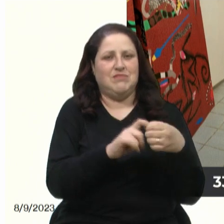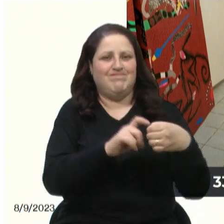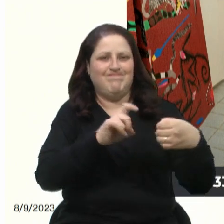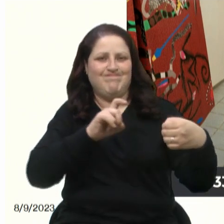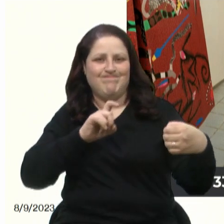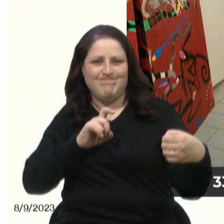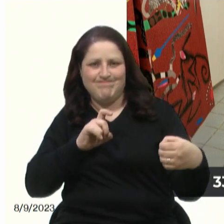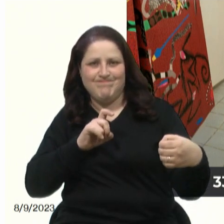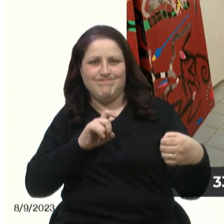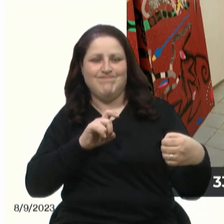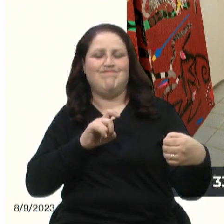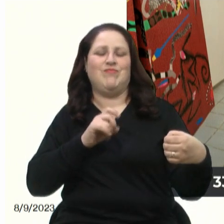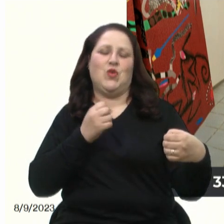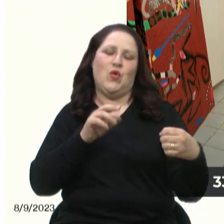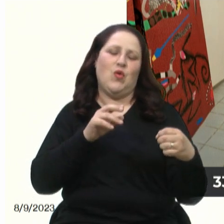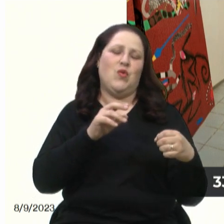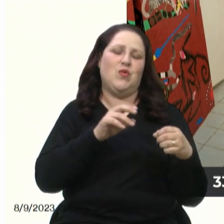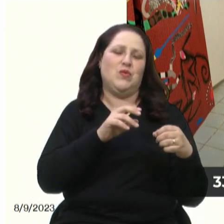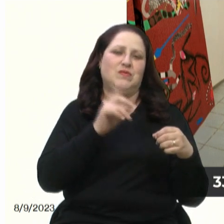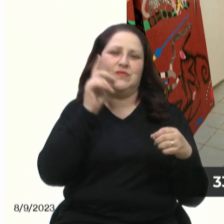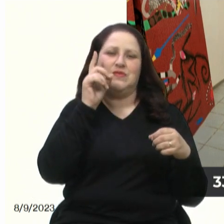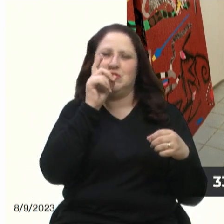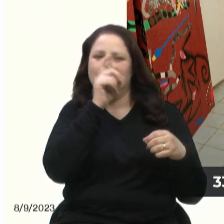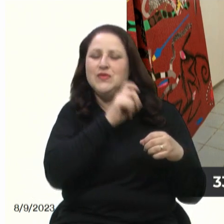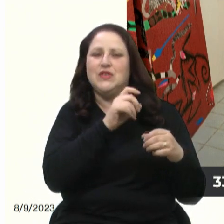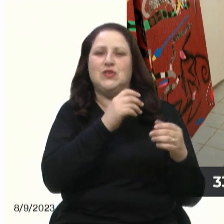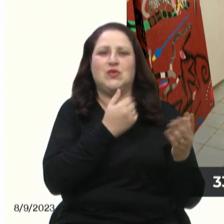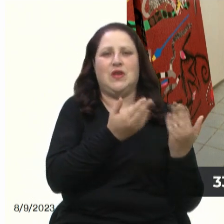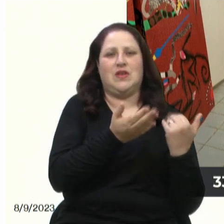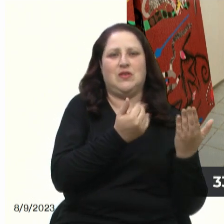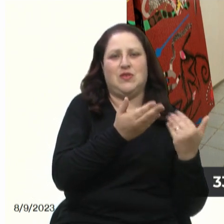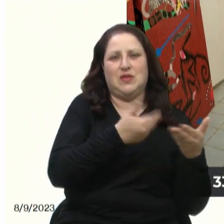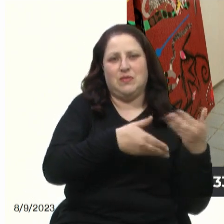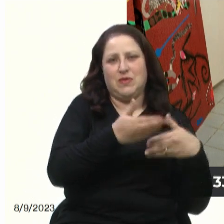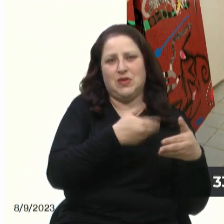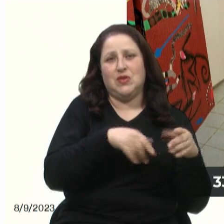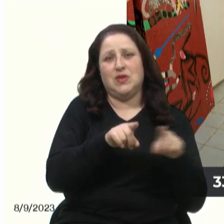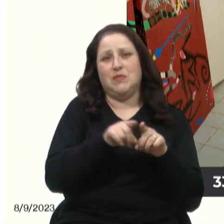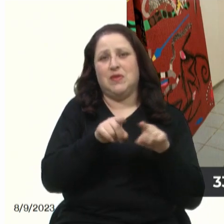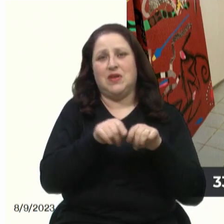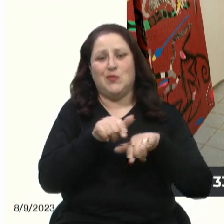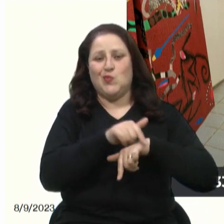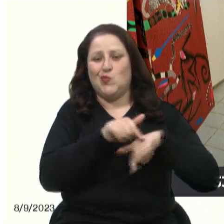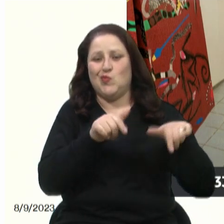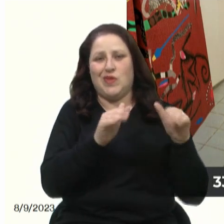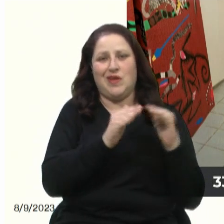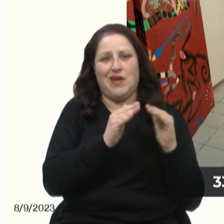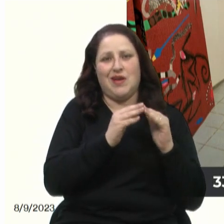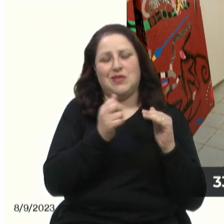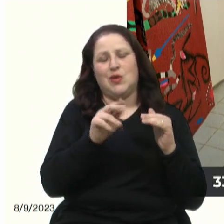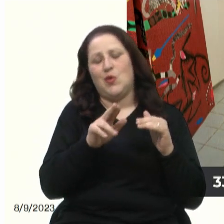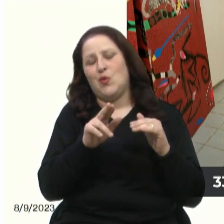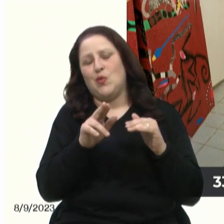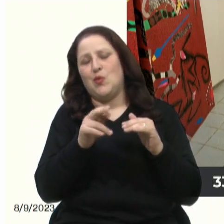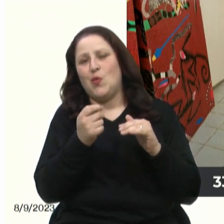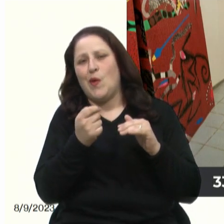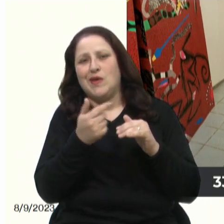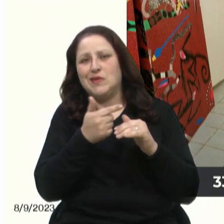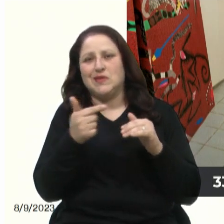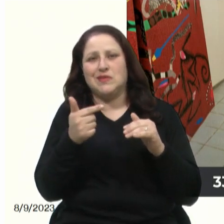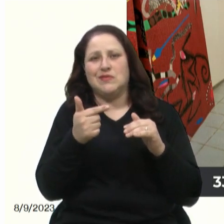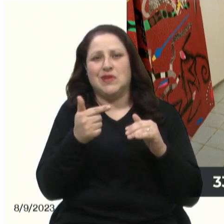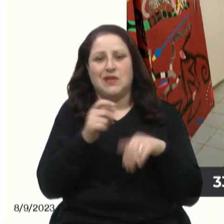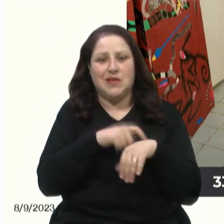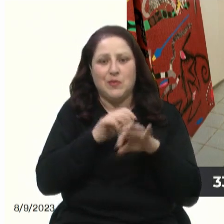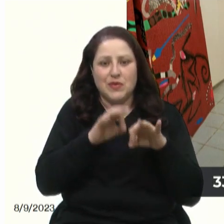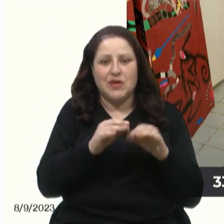a inexistência convencionar regular de moradia, que utiliza os logradouros públicos